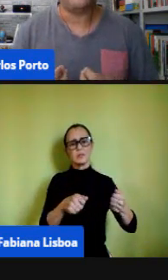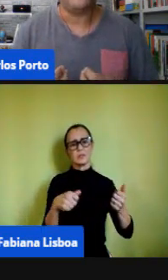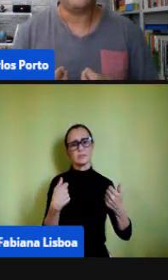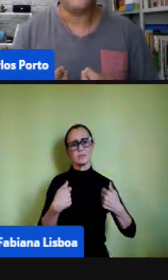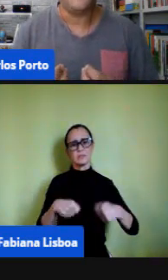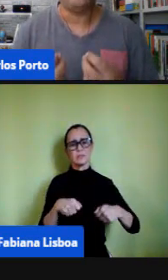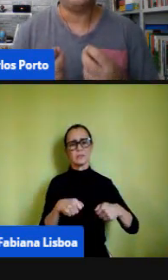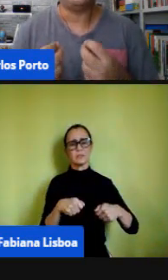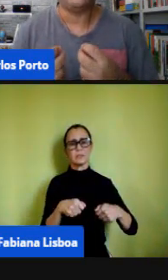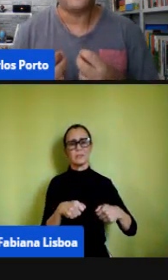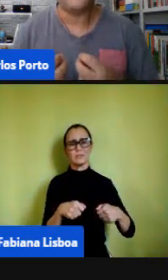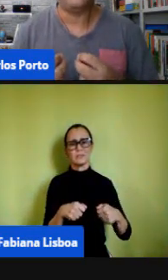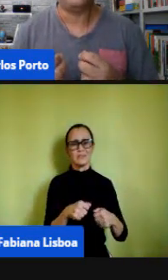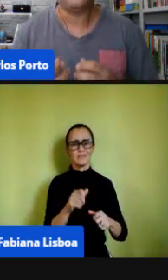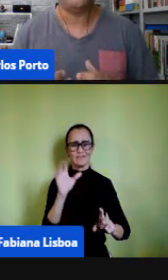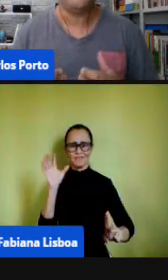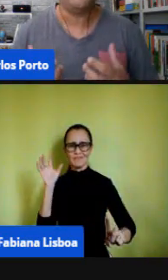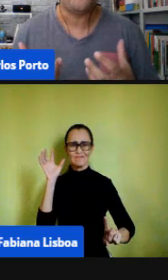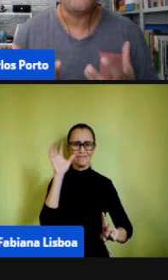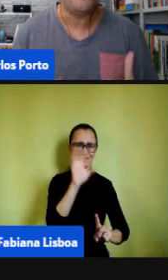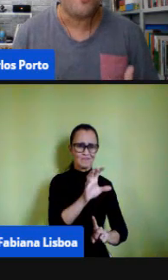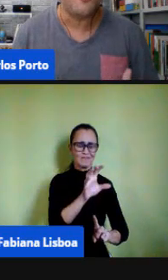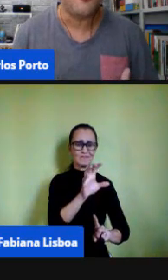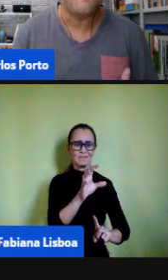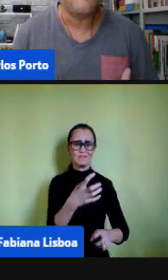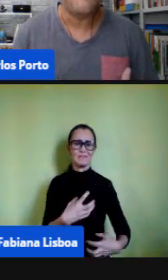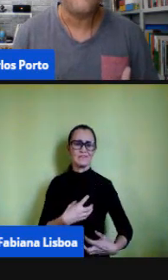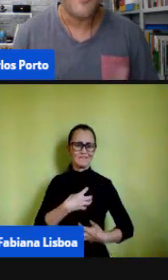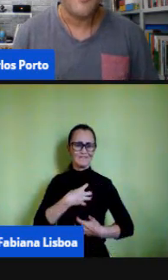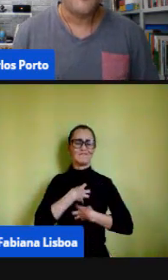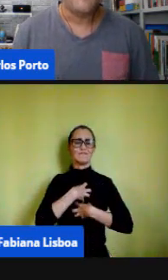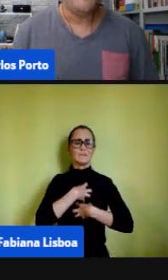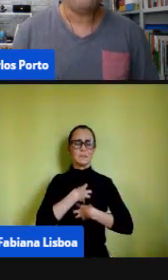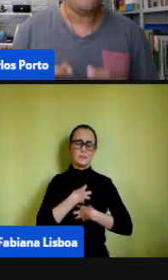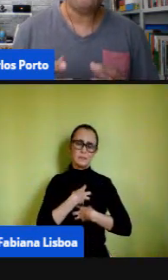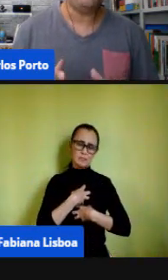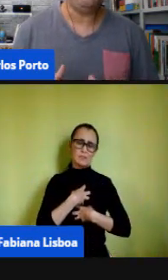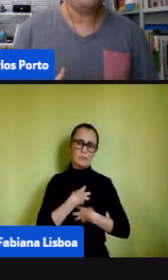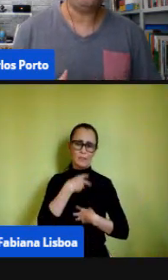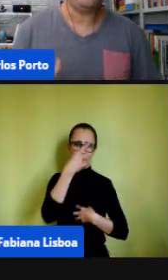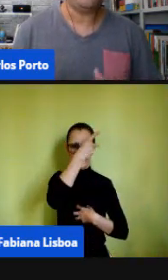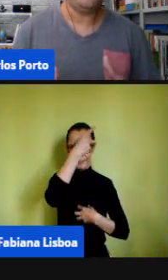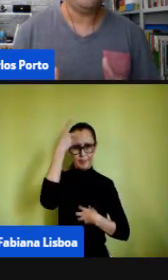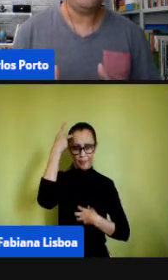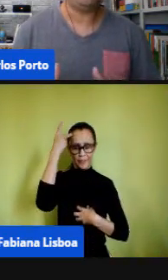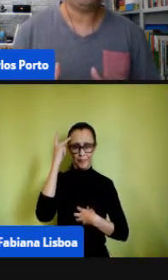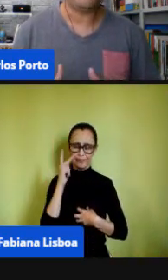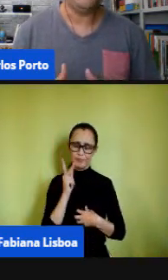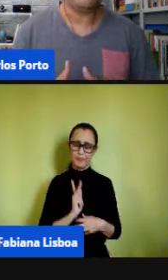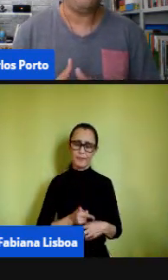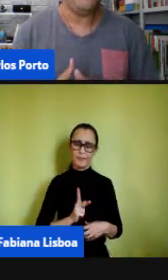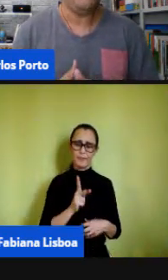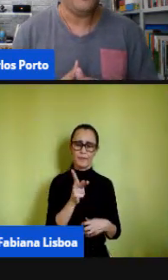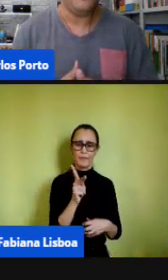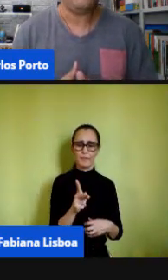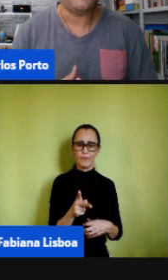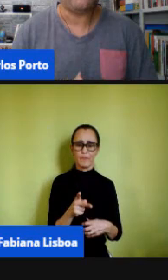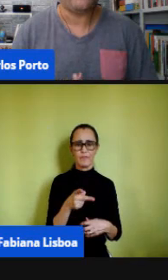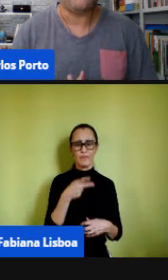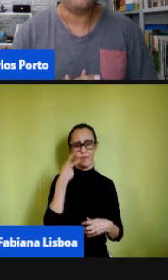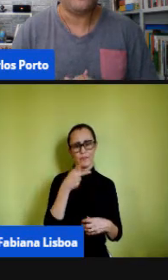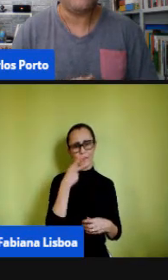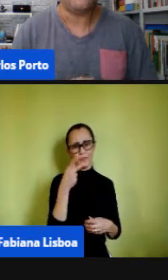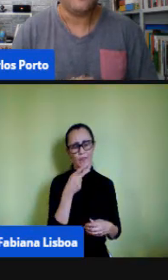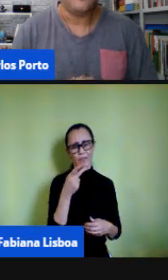as questões emocionais do ser humano como um todo. E eu sempre digo e afirmo isso